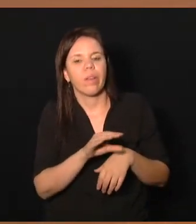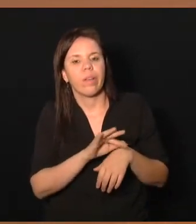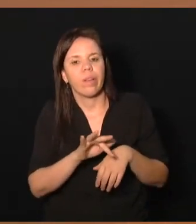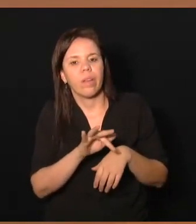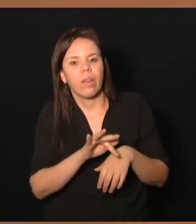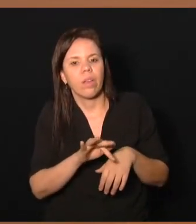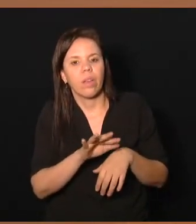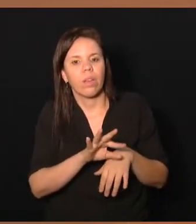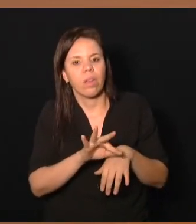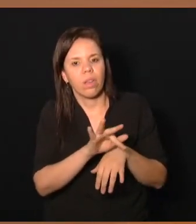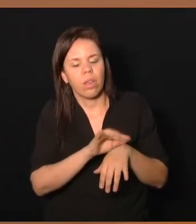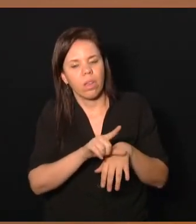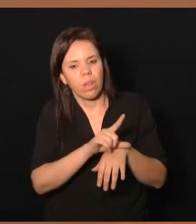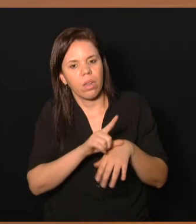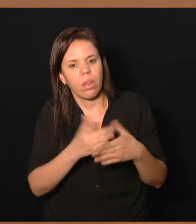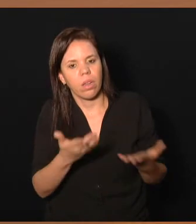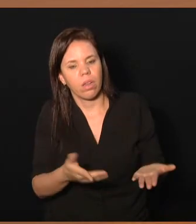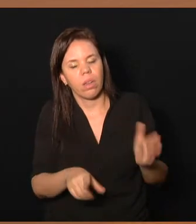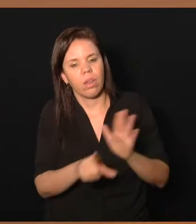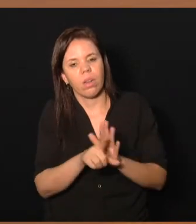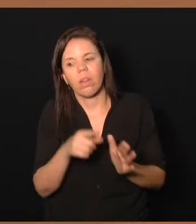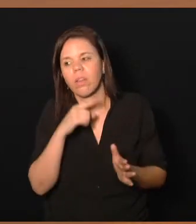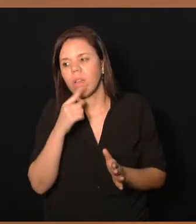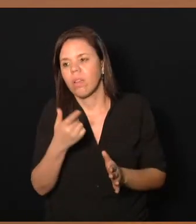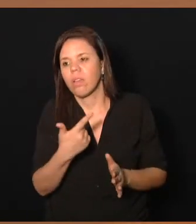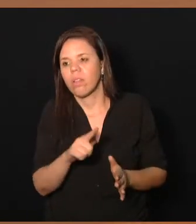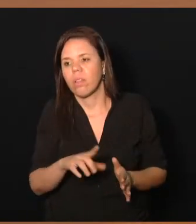Eu peguei e fiz. E ela